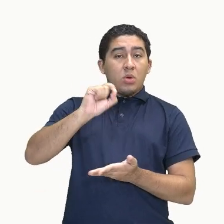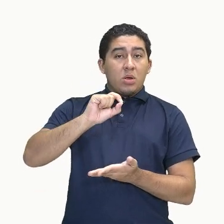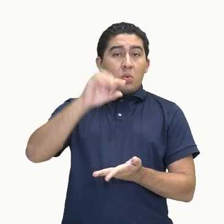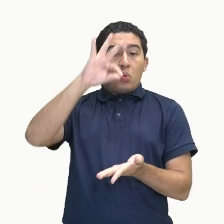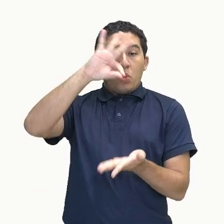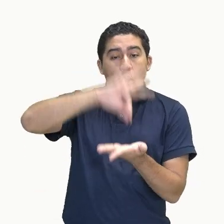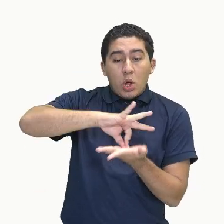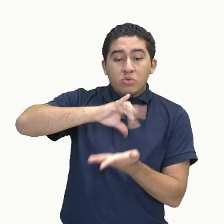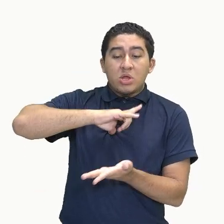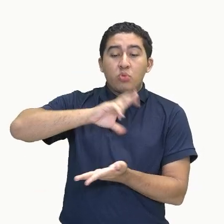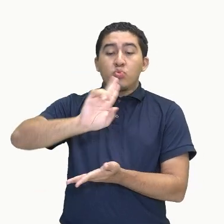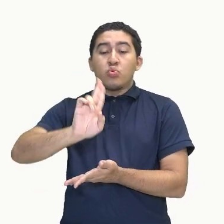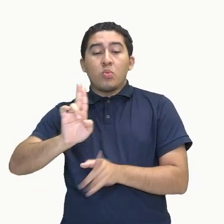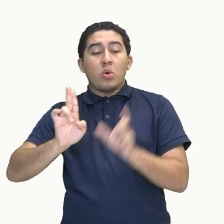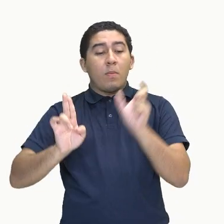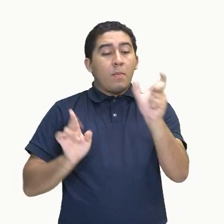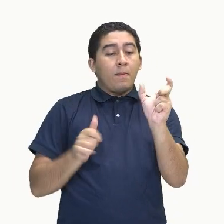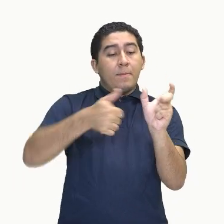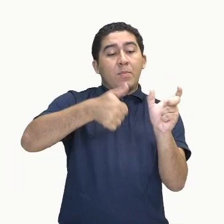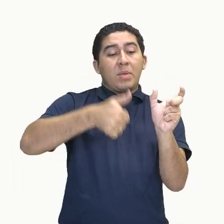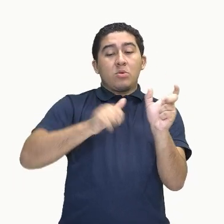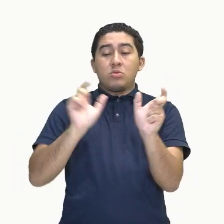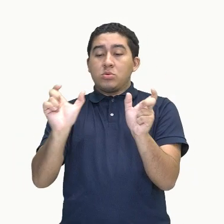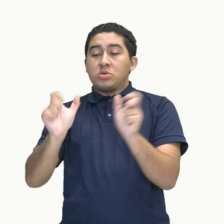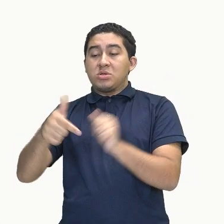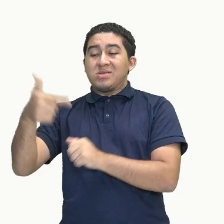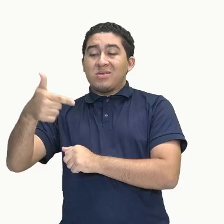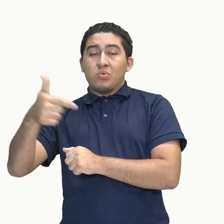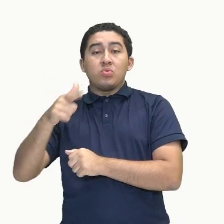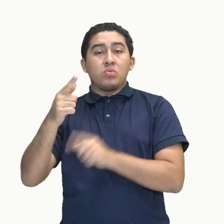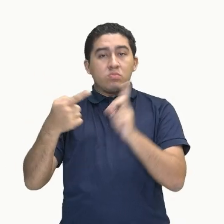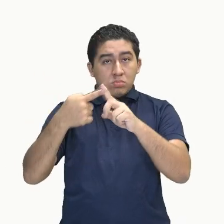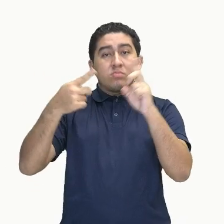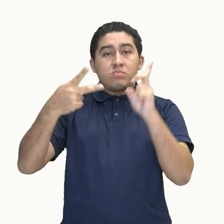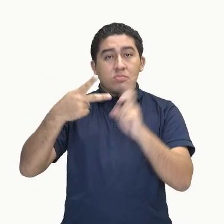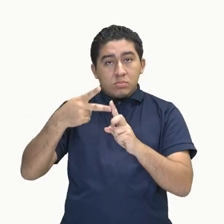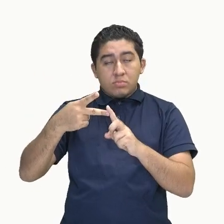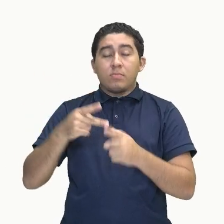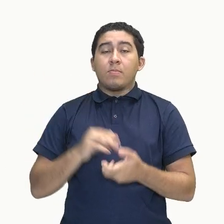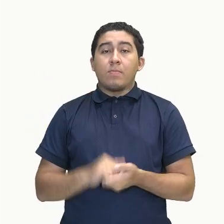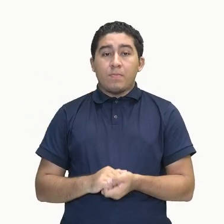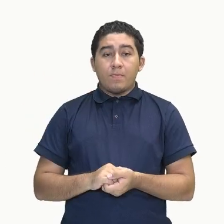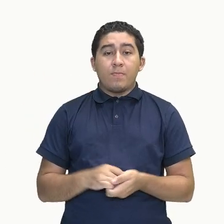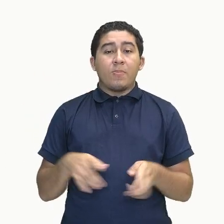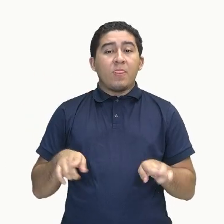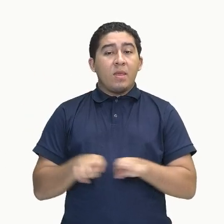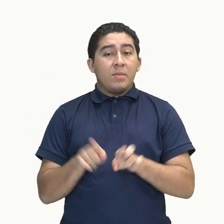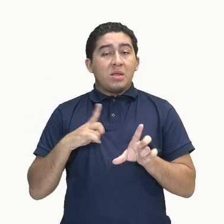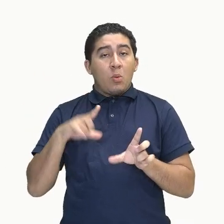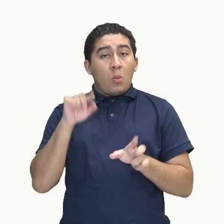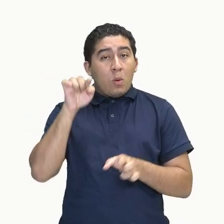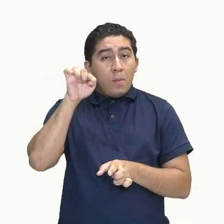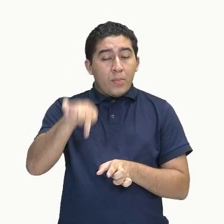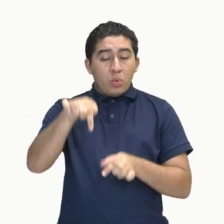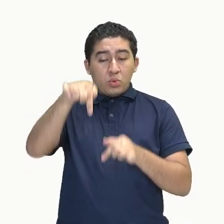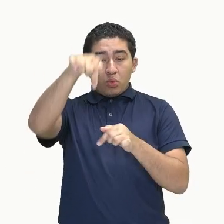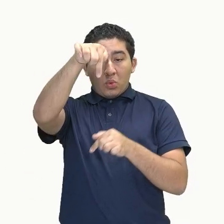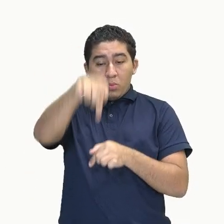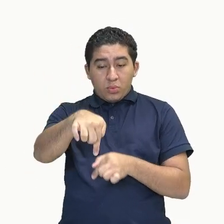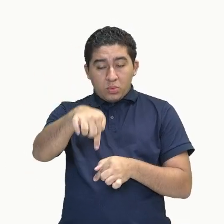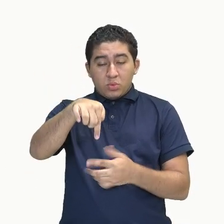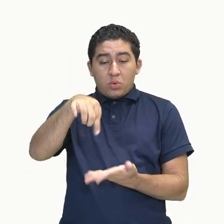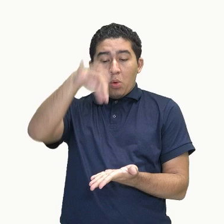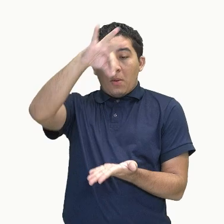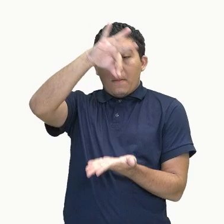quê? Por uma latitude e por uma longitude. E aí você tem o ponto exato de onde você está